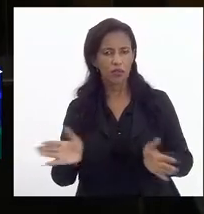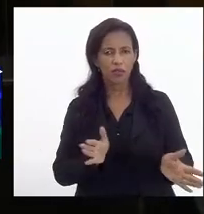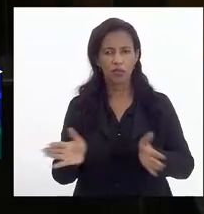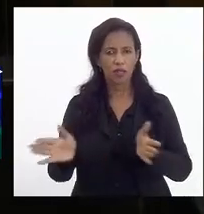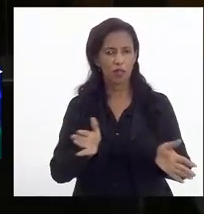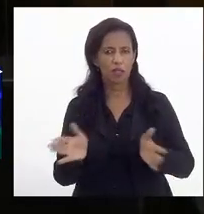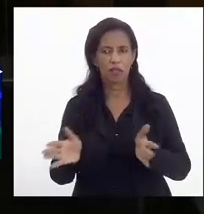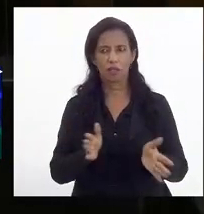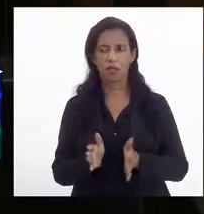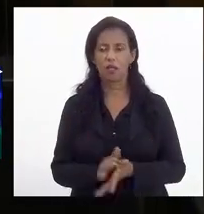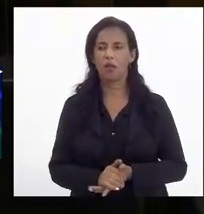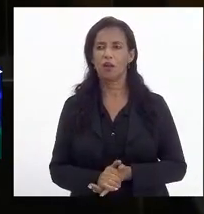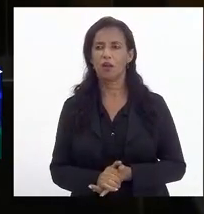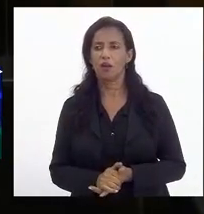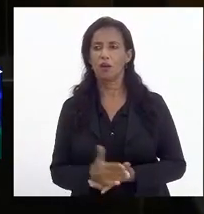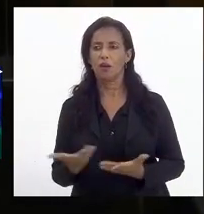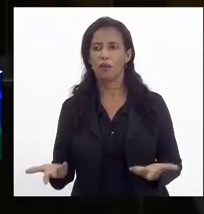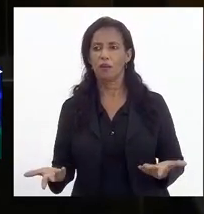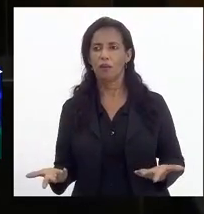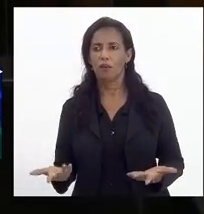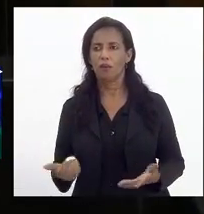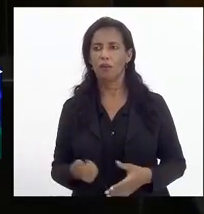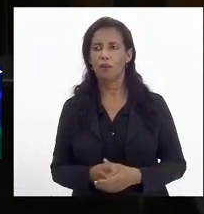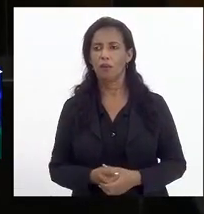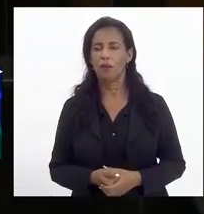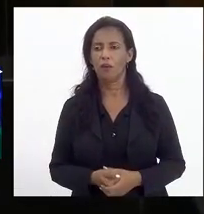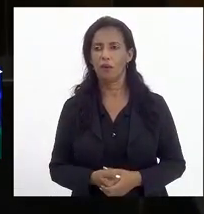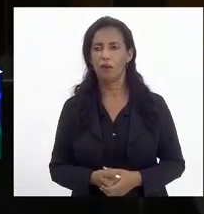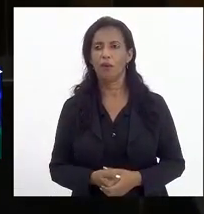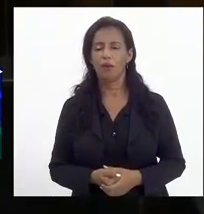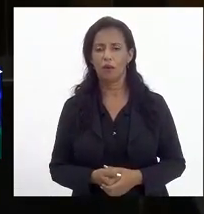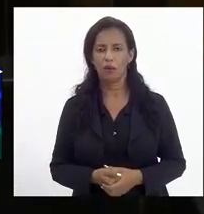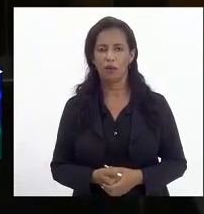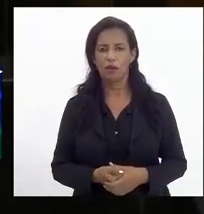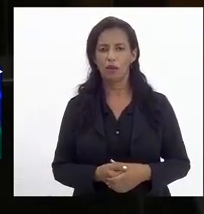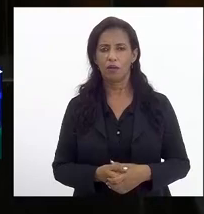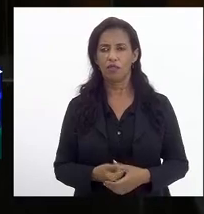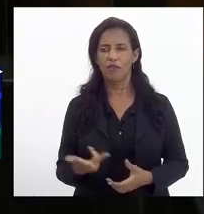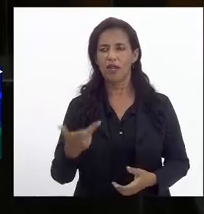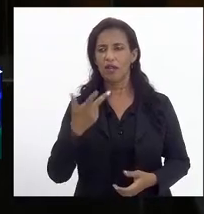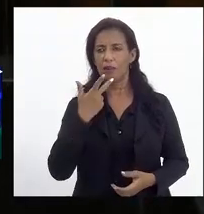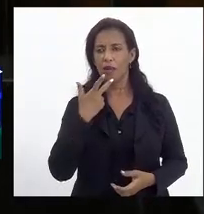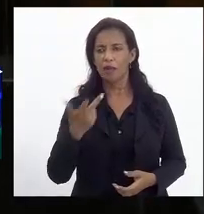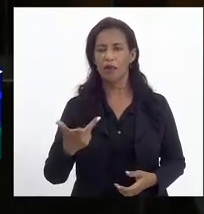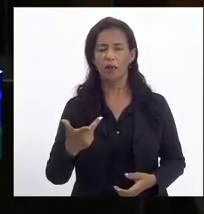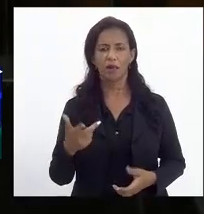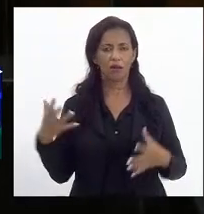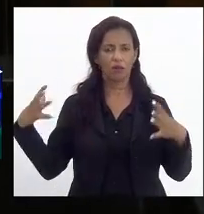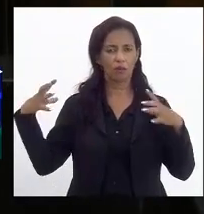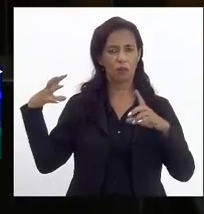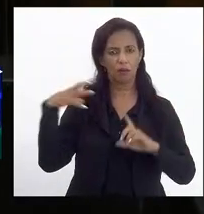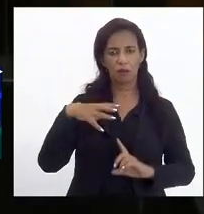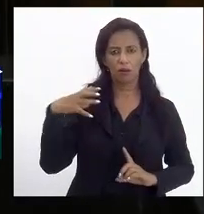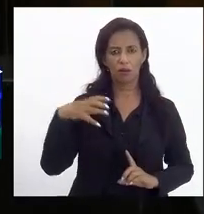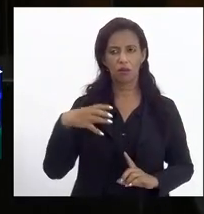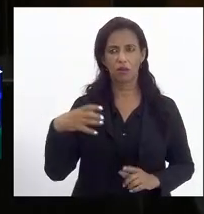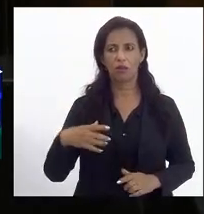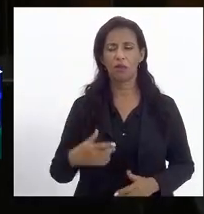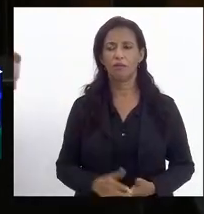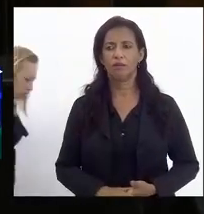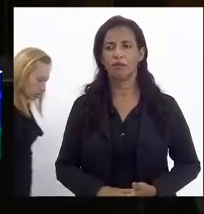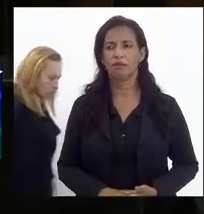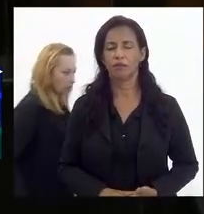a sociedade civil eo poder público constituído são nosso papel agora é o fiscalizar Nós Vamos aterrorizar só não vamos